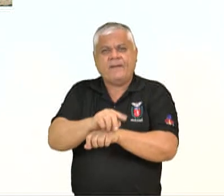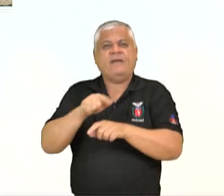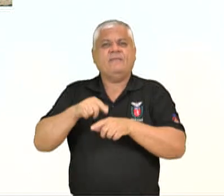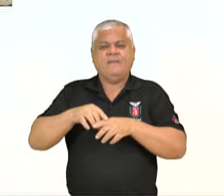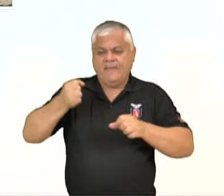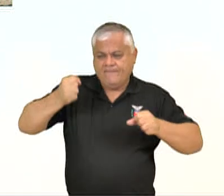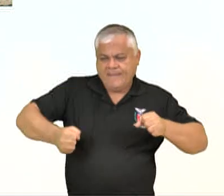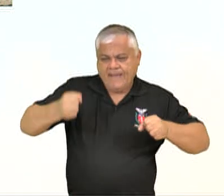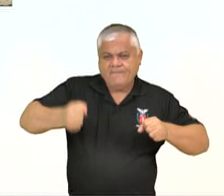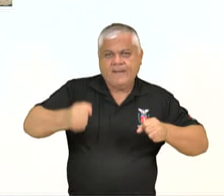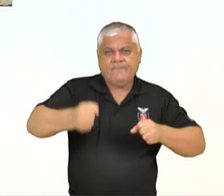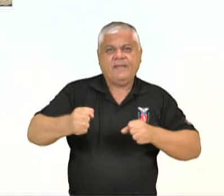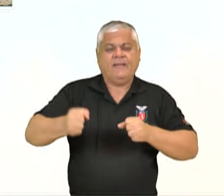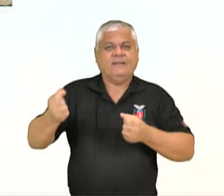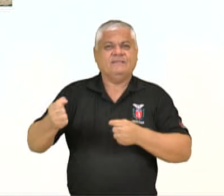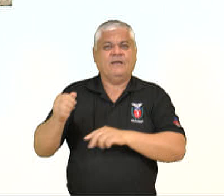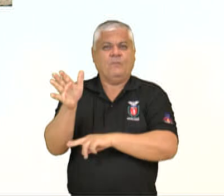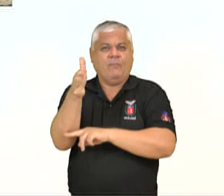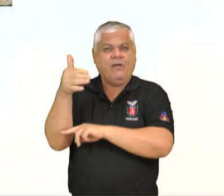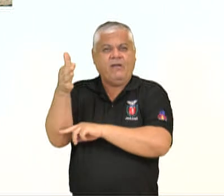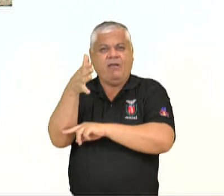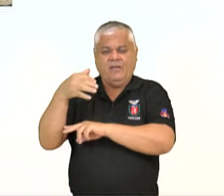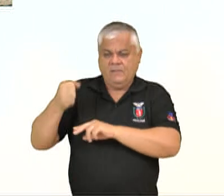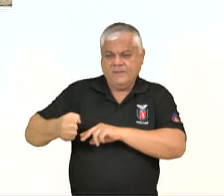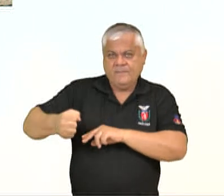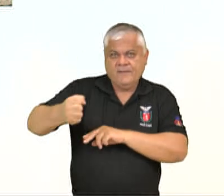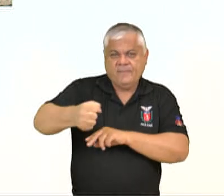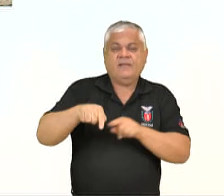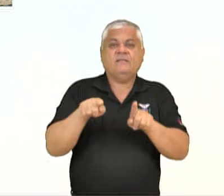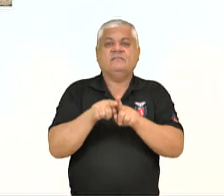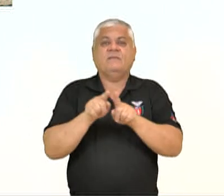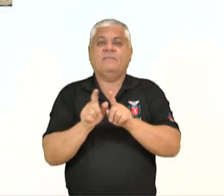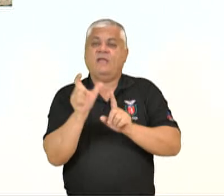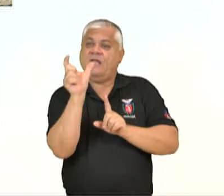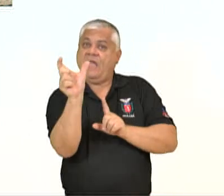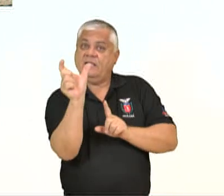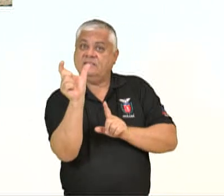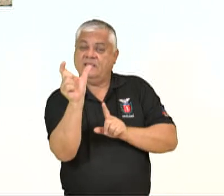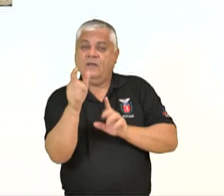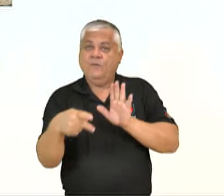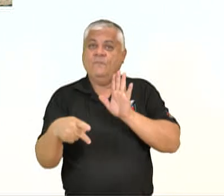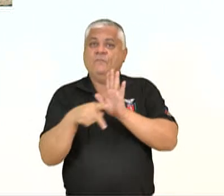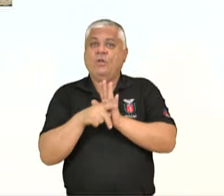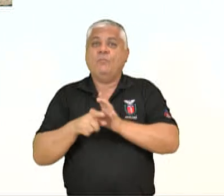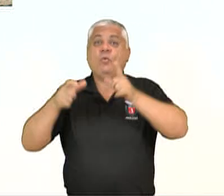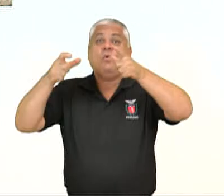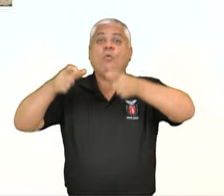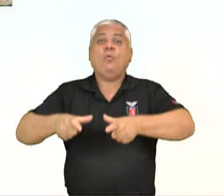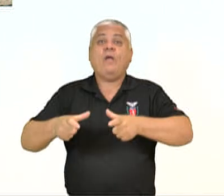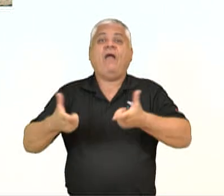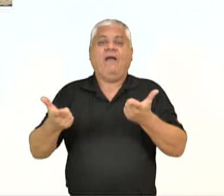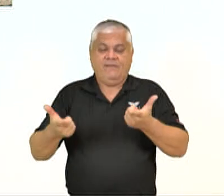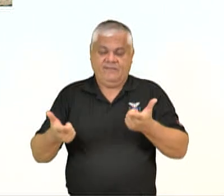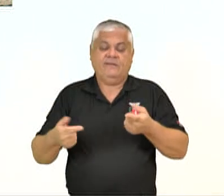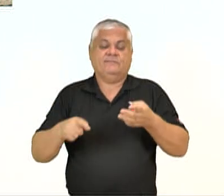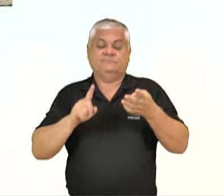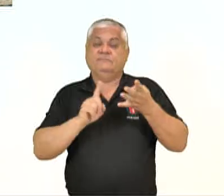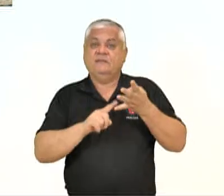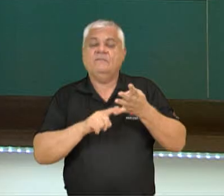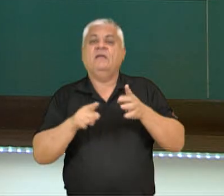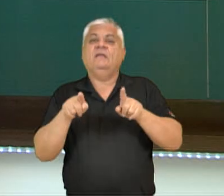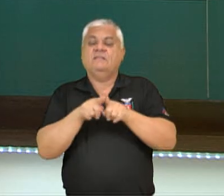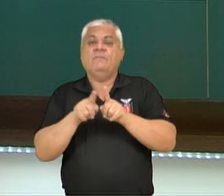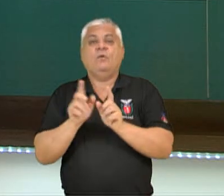colocados lá no local para os PCs, do cartão de descrição do local da prova, do cartão